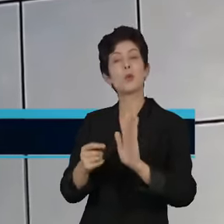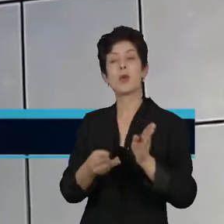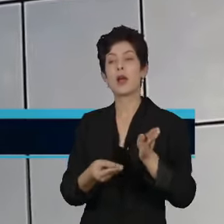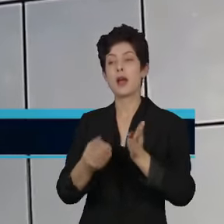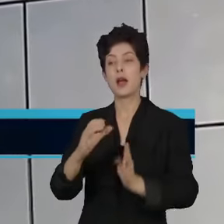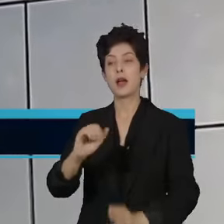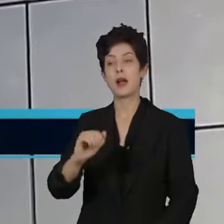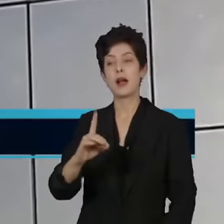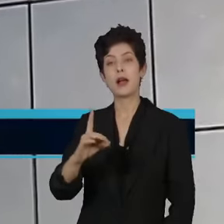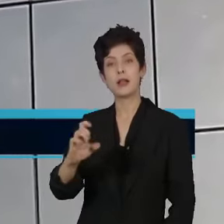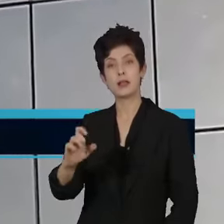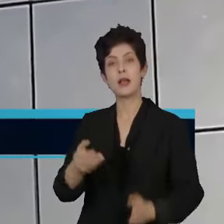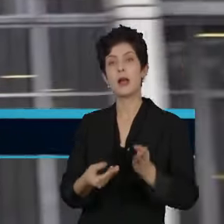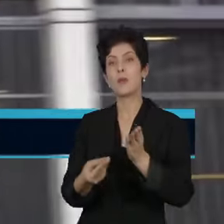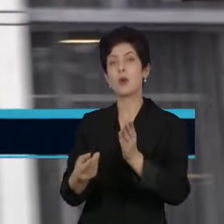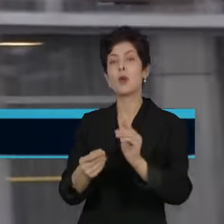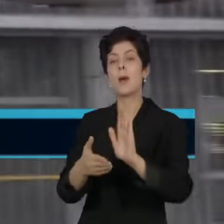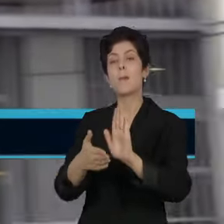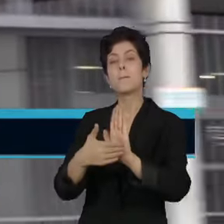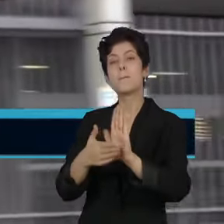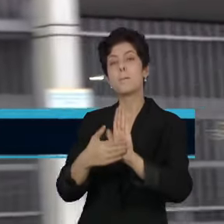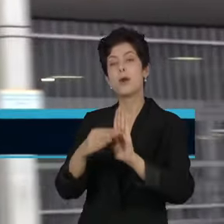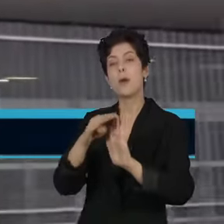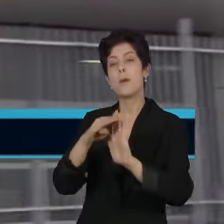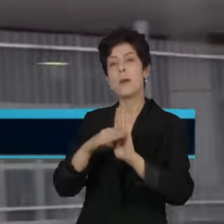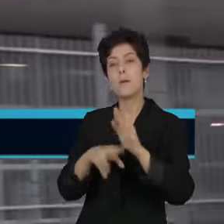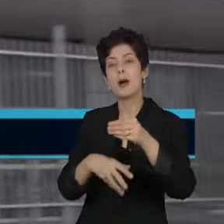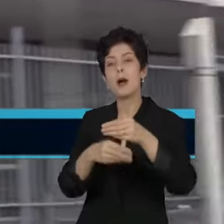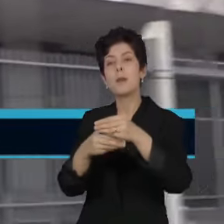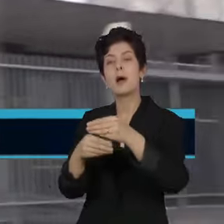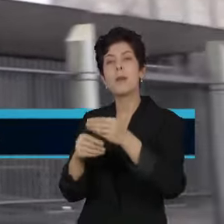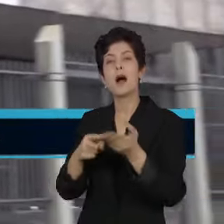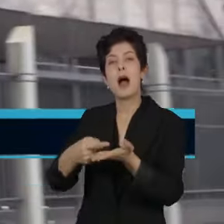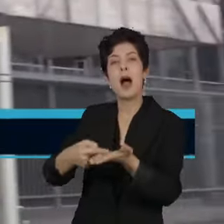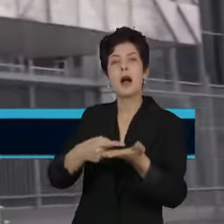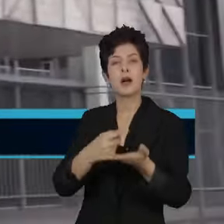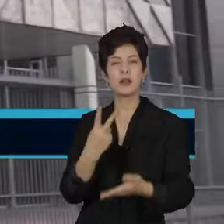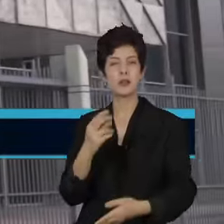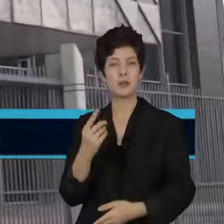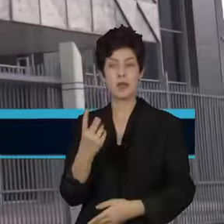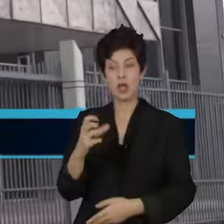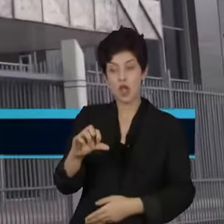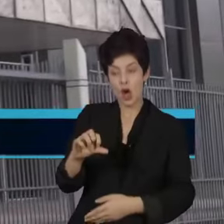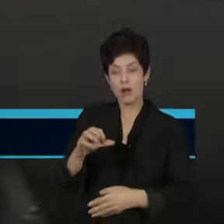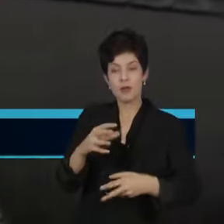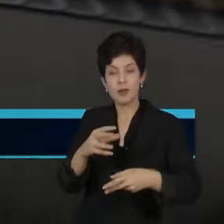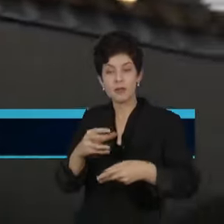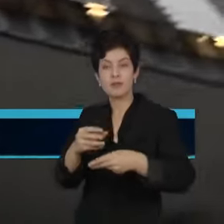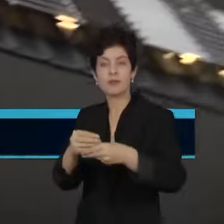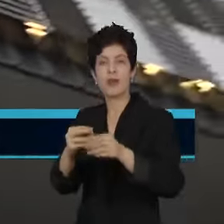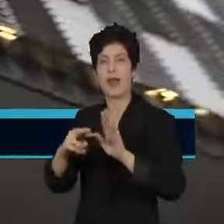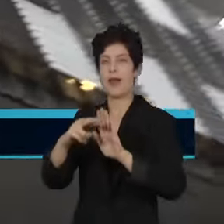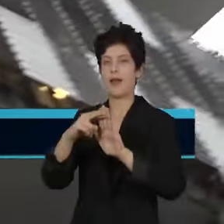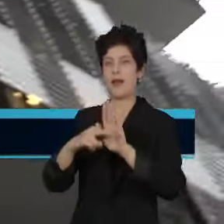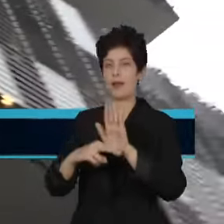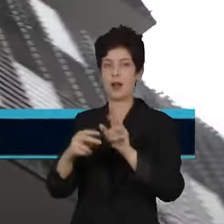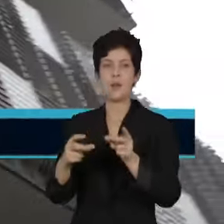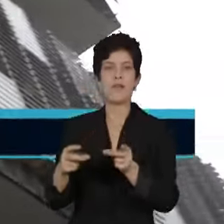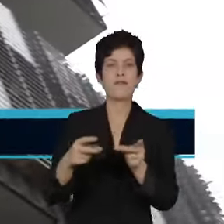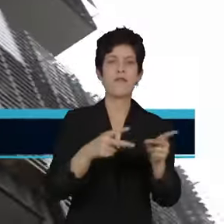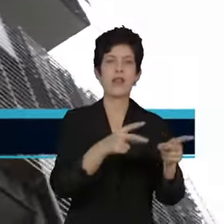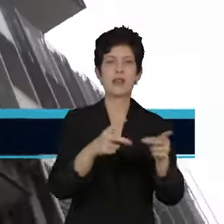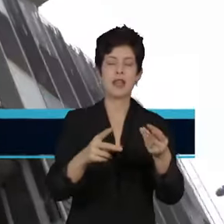Defesa Econômica, o Cade, propostas de aditivos a um acordo firmado em 2019 que fixou regras para a venda de